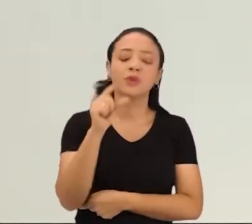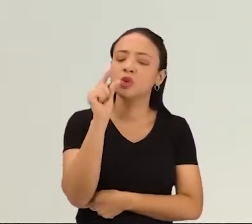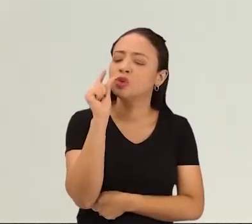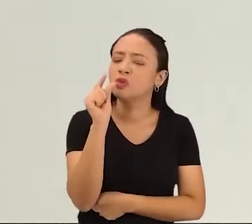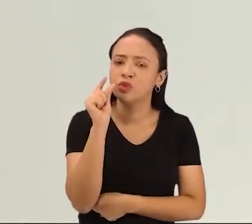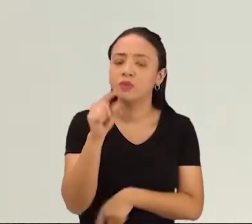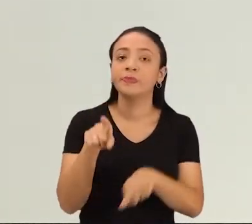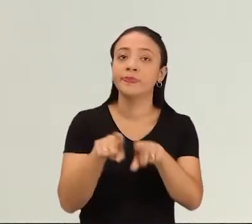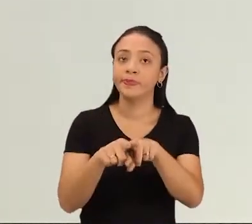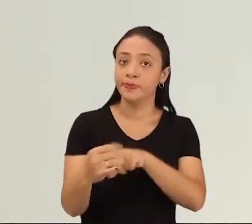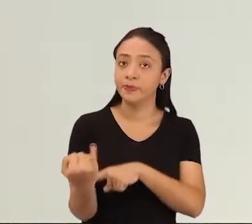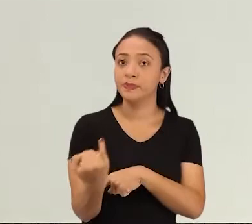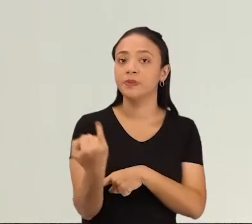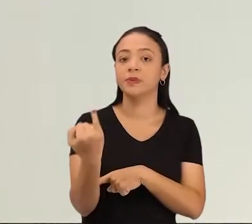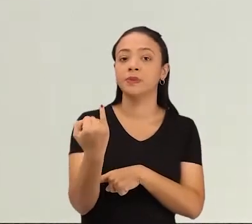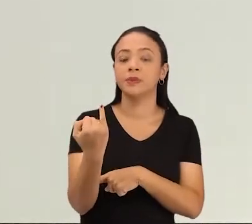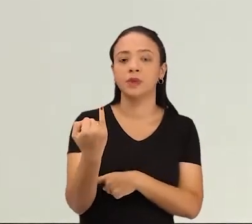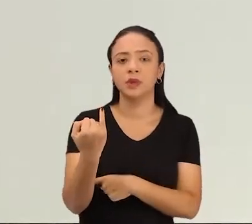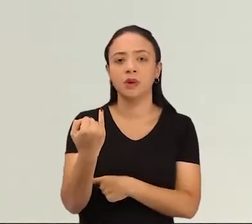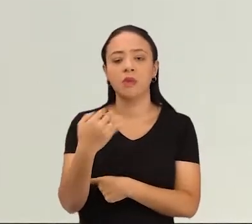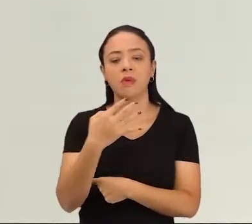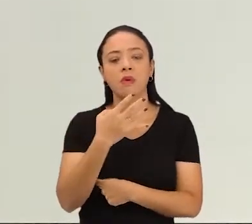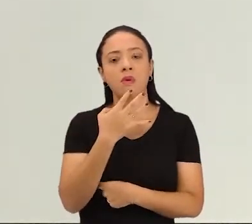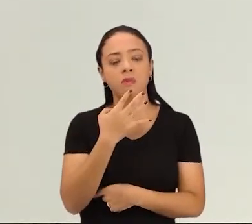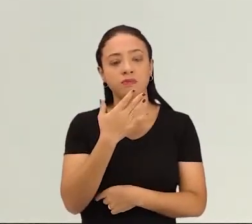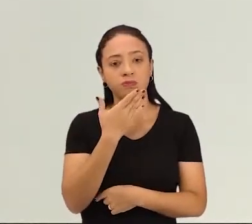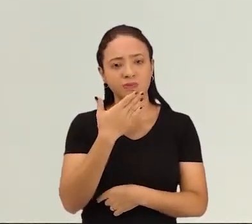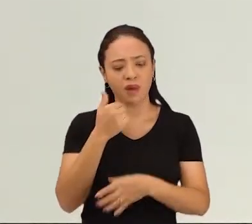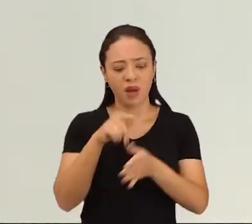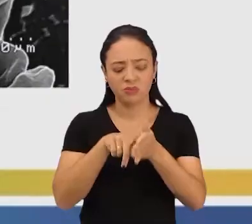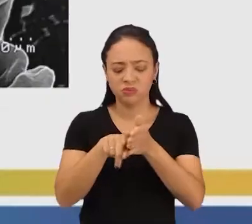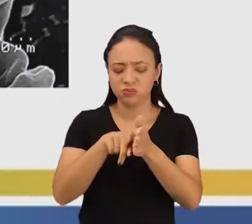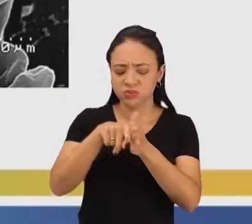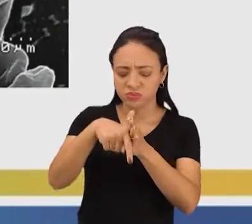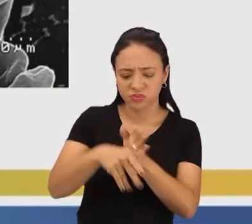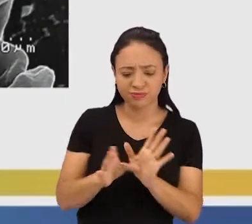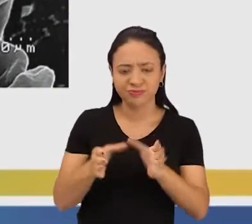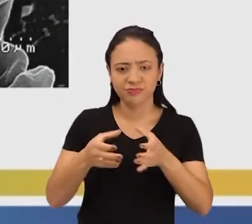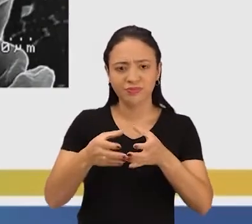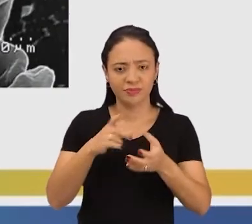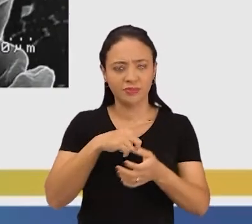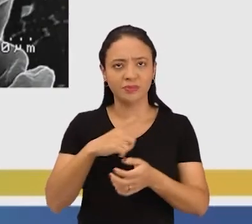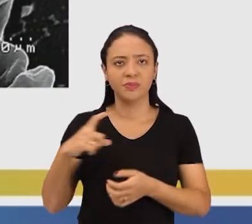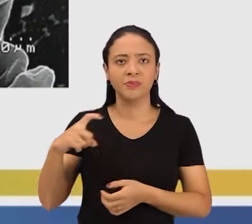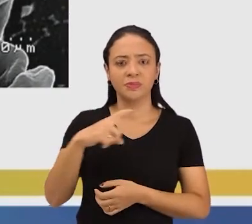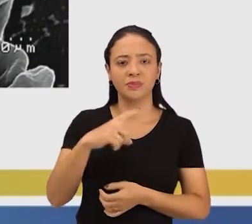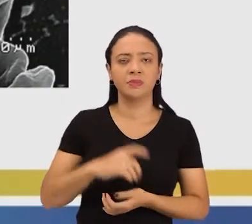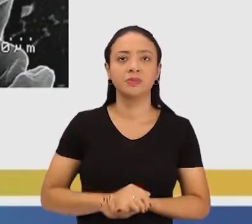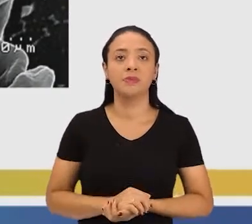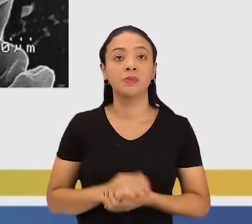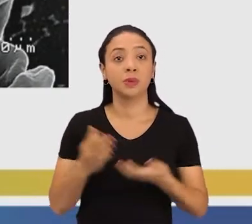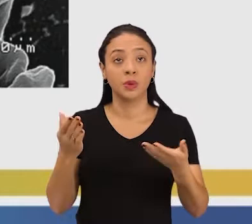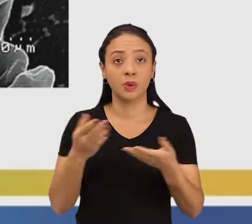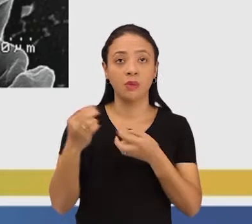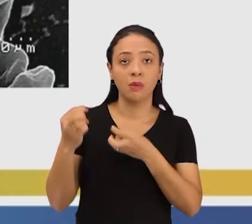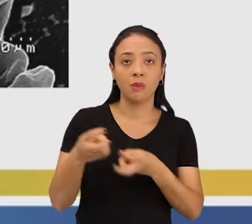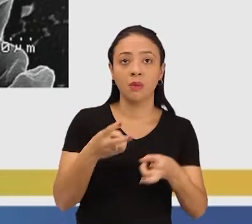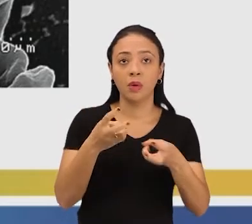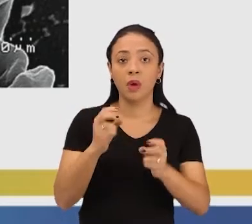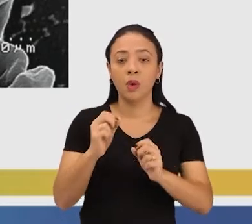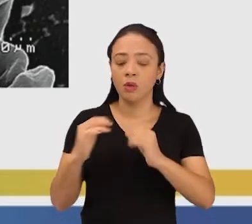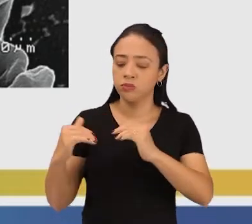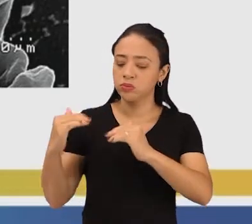a importância da gente ter um estudo um pouquinho aprofundado sobre esse grupo? Porque atualmente, a análise das